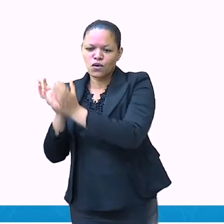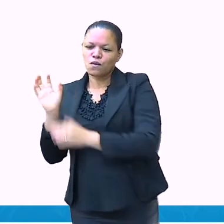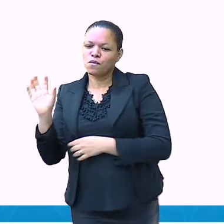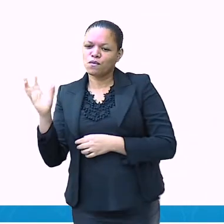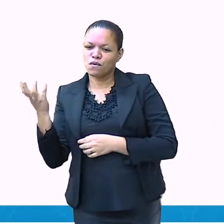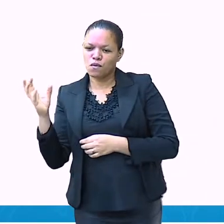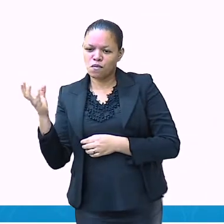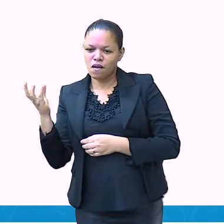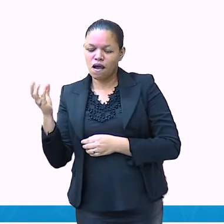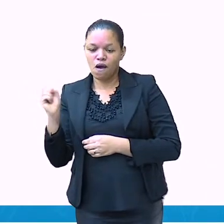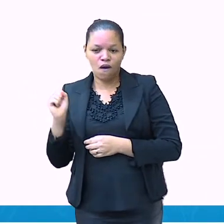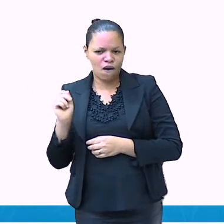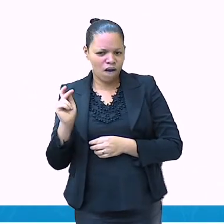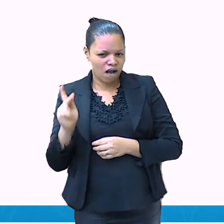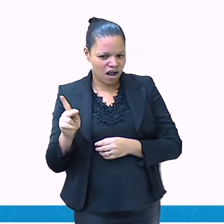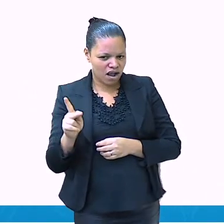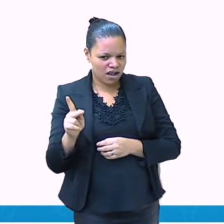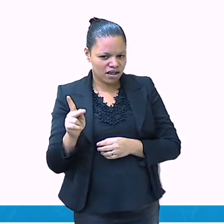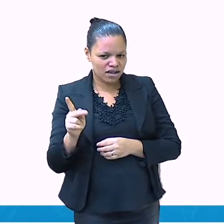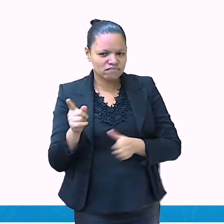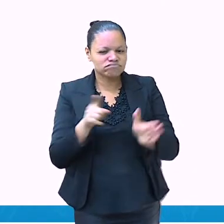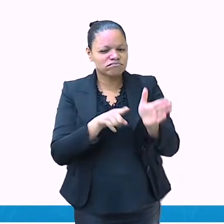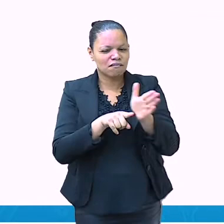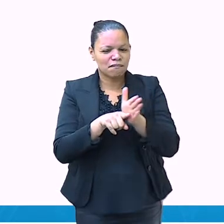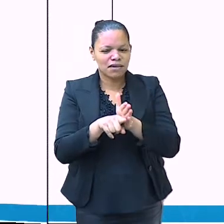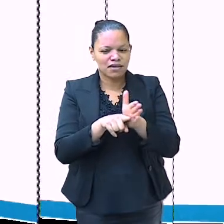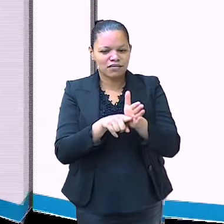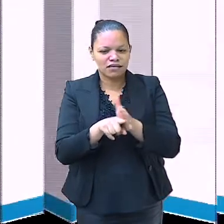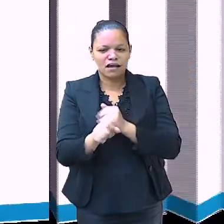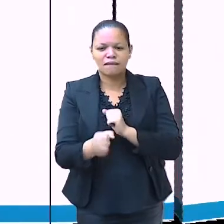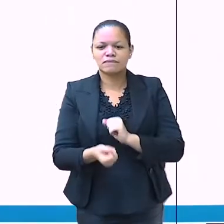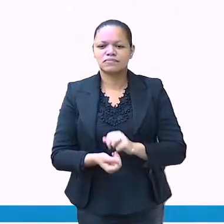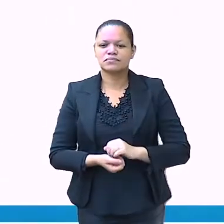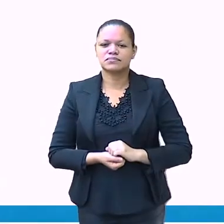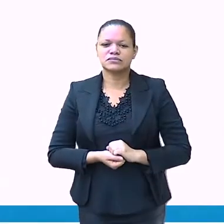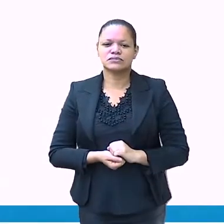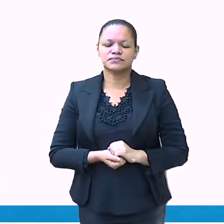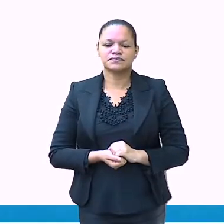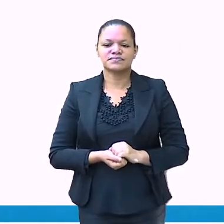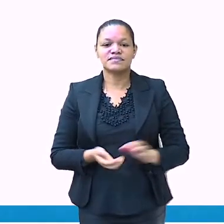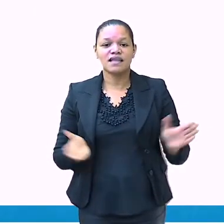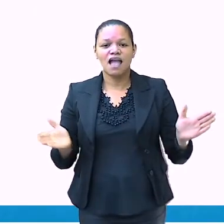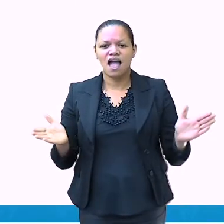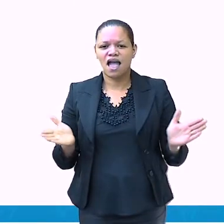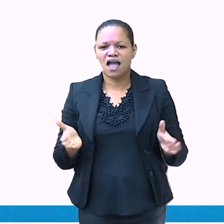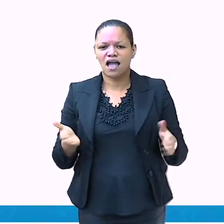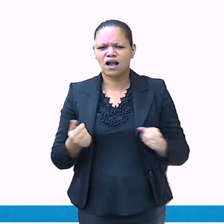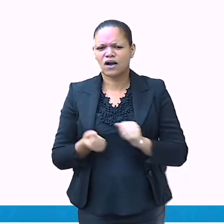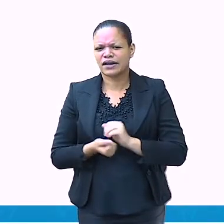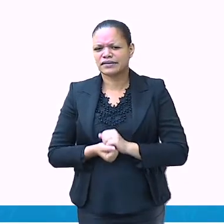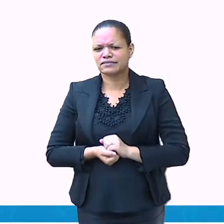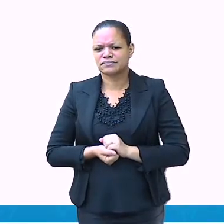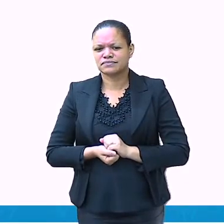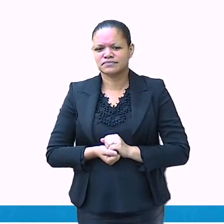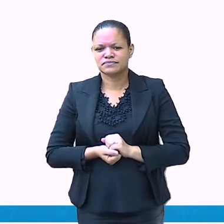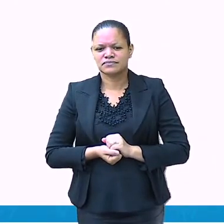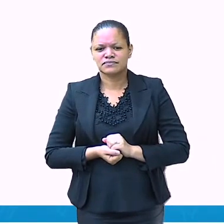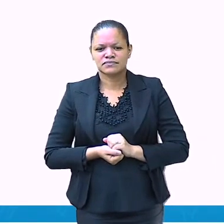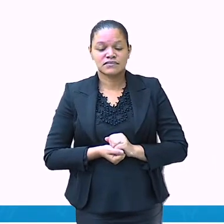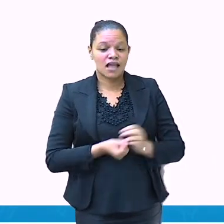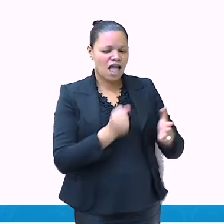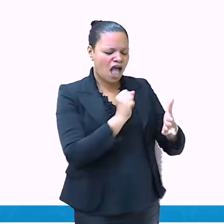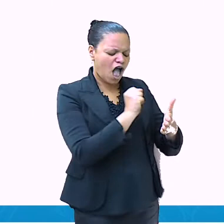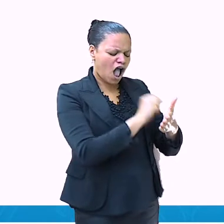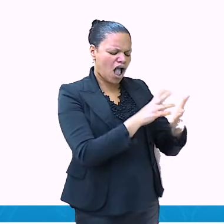interrogativa, ok? Bem tranquilo, não se esqueça. Então, vamos lá. Let's learn